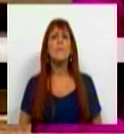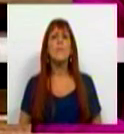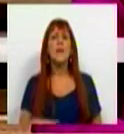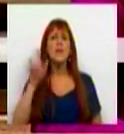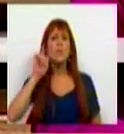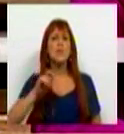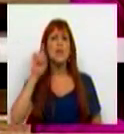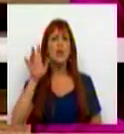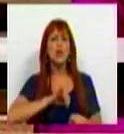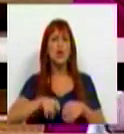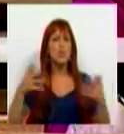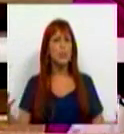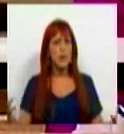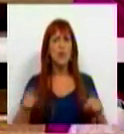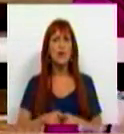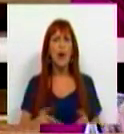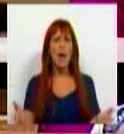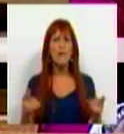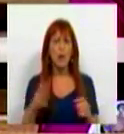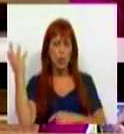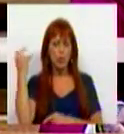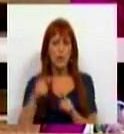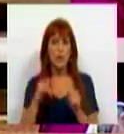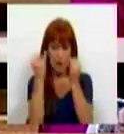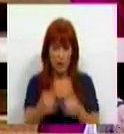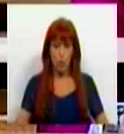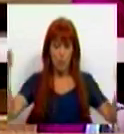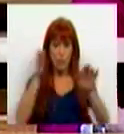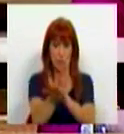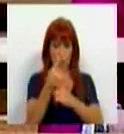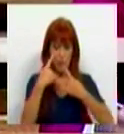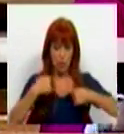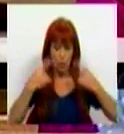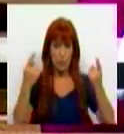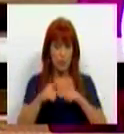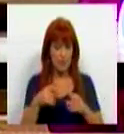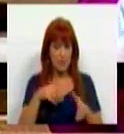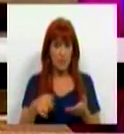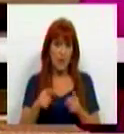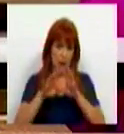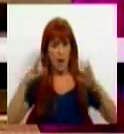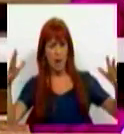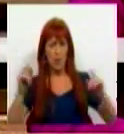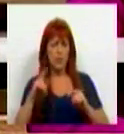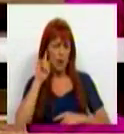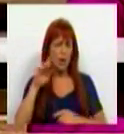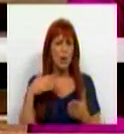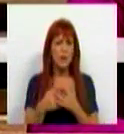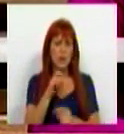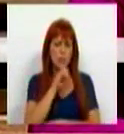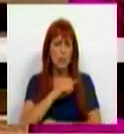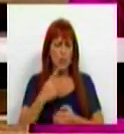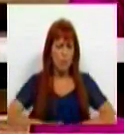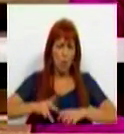Senhora Presidente, senhoras e senhores deputados, estimular uma cultura de inovação no setor público em sentido amplo é fundamental para